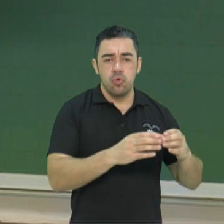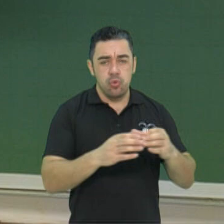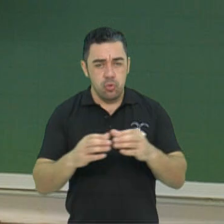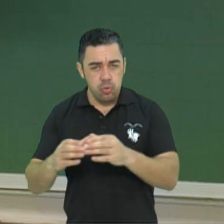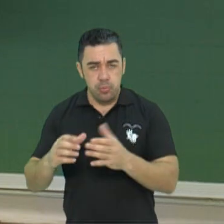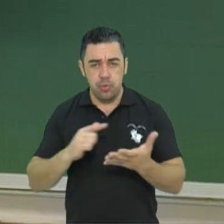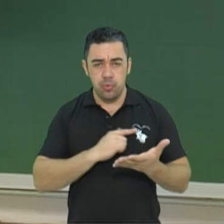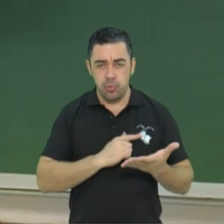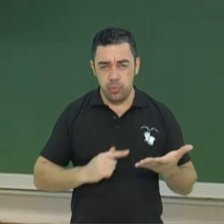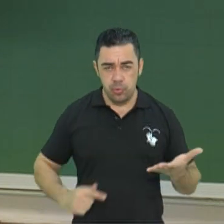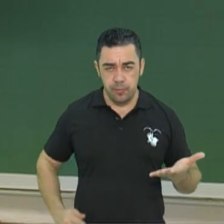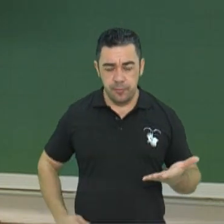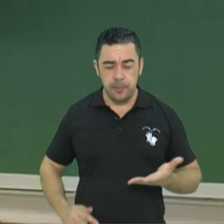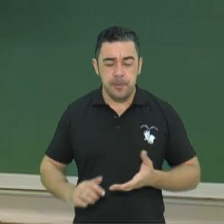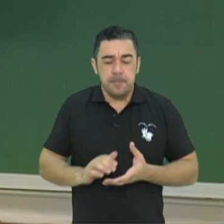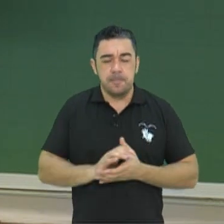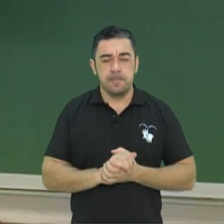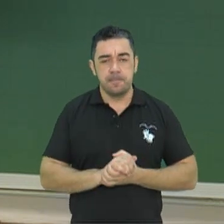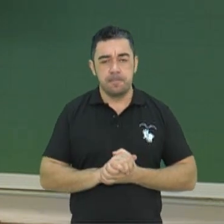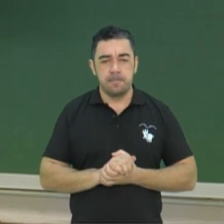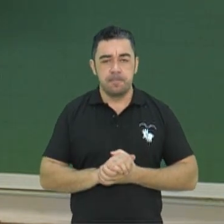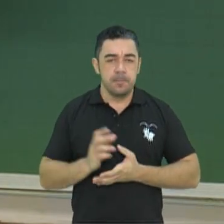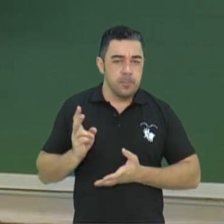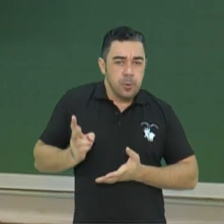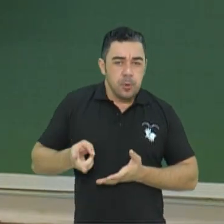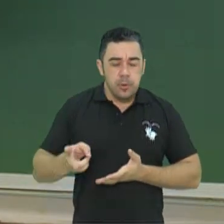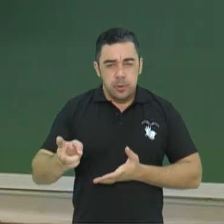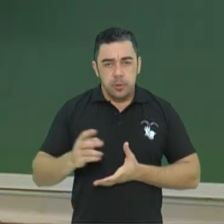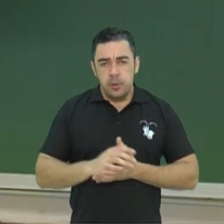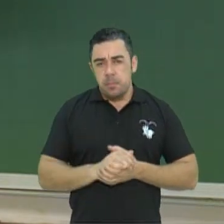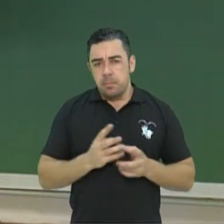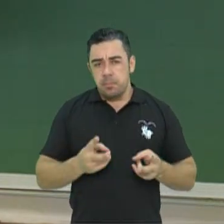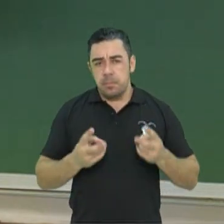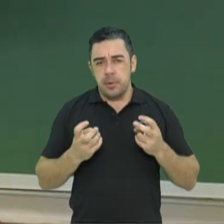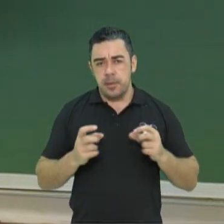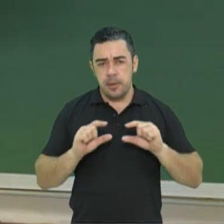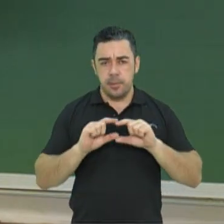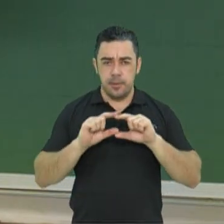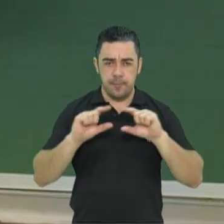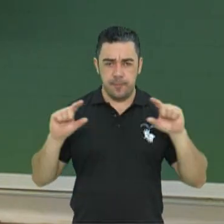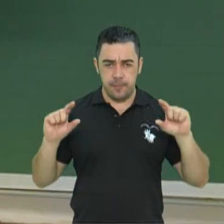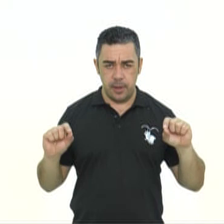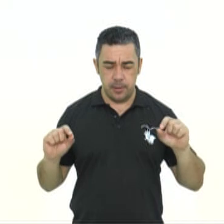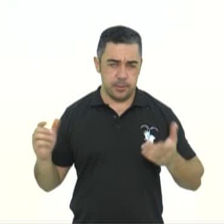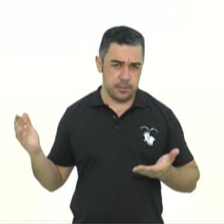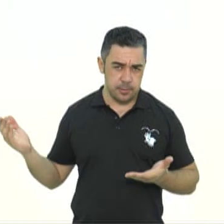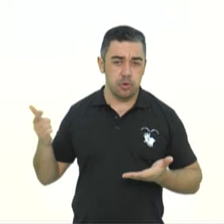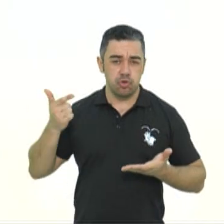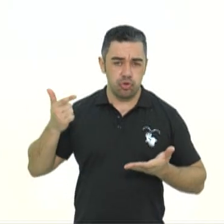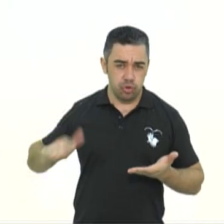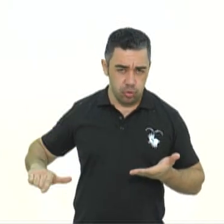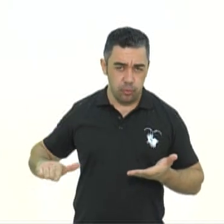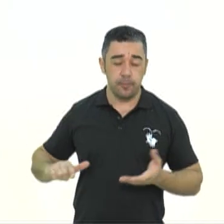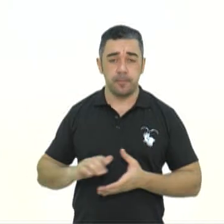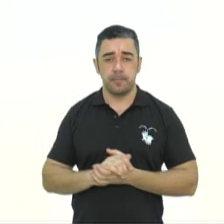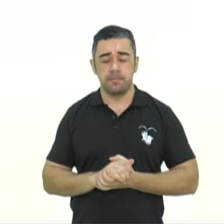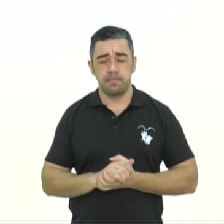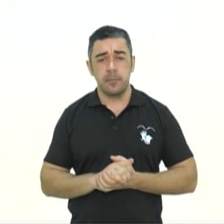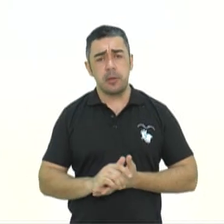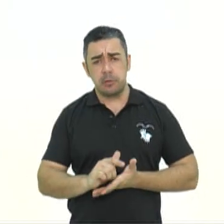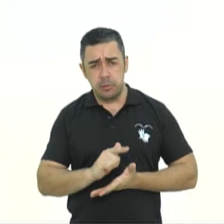certo? Seguindo, observe a frase. Temos de intensificar